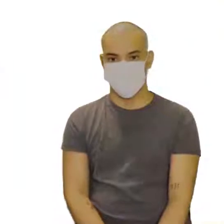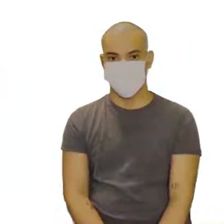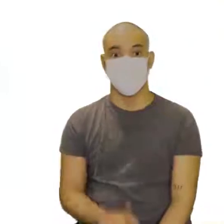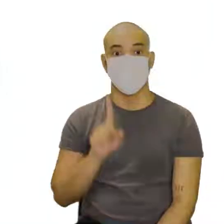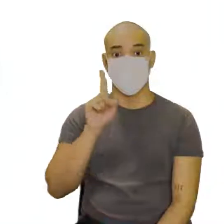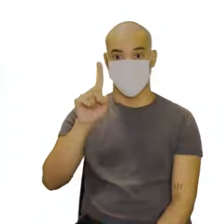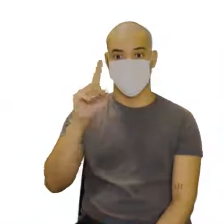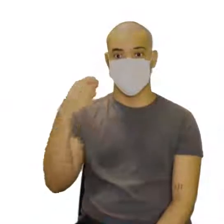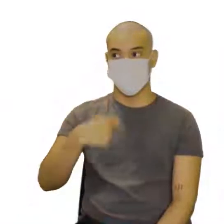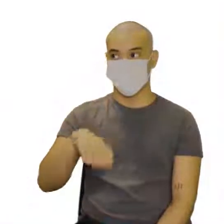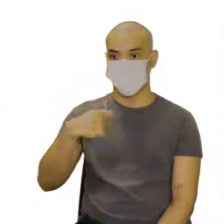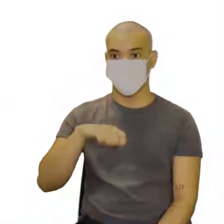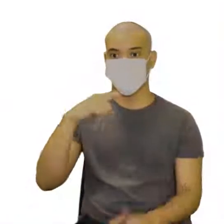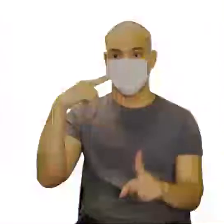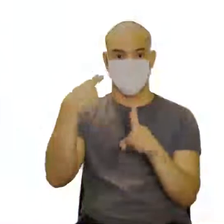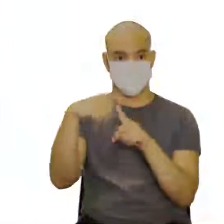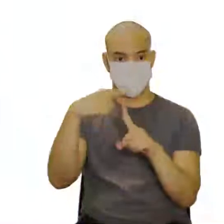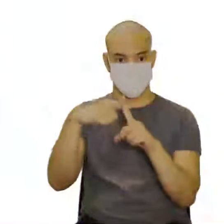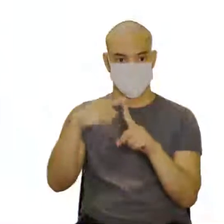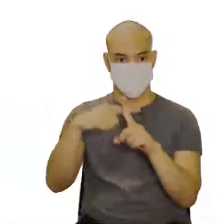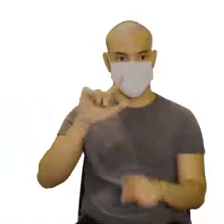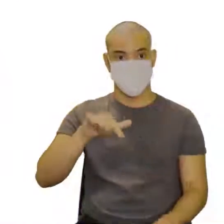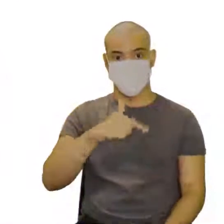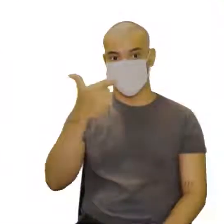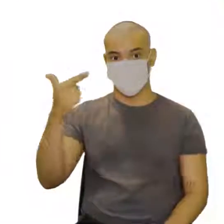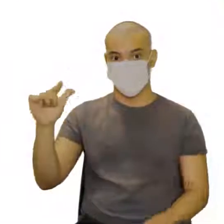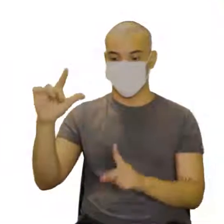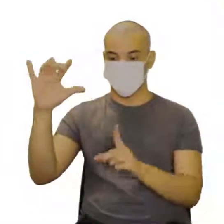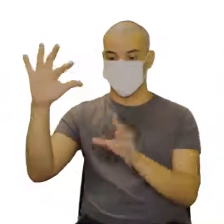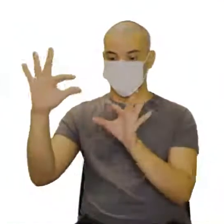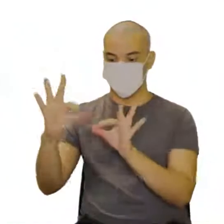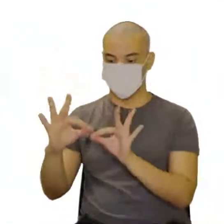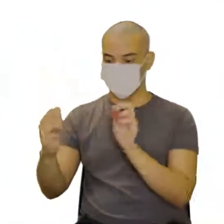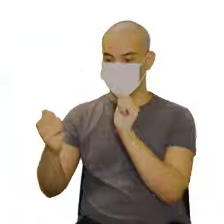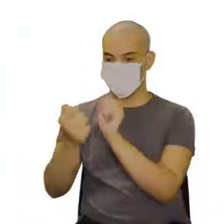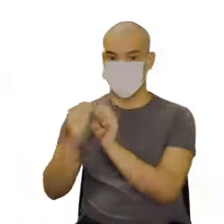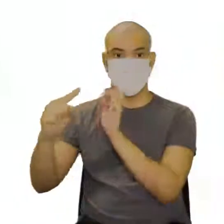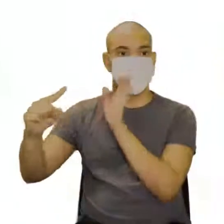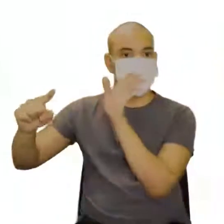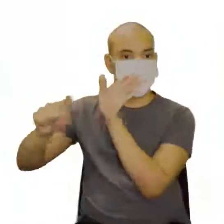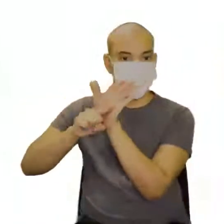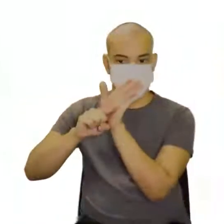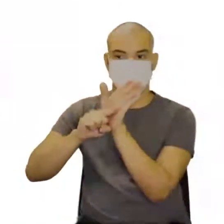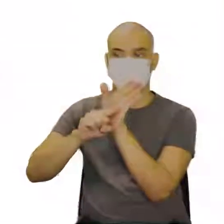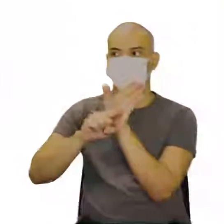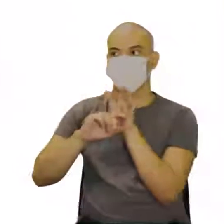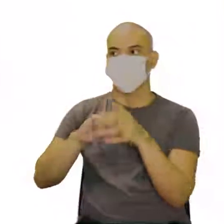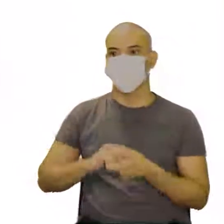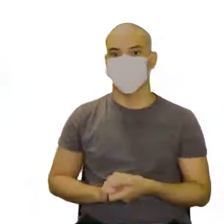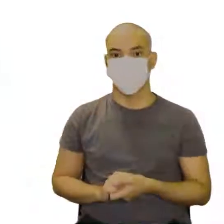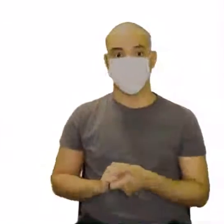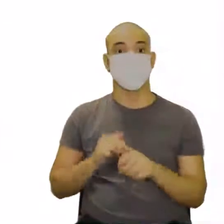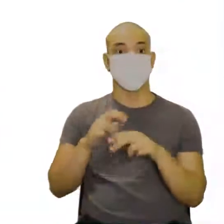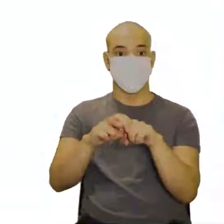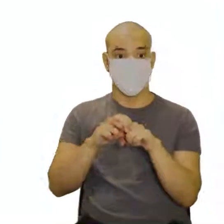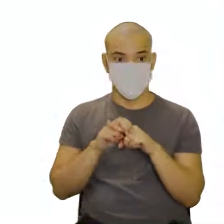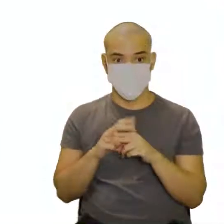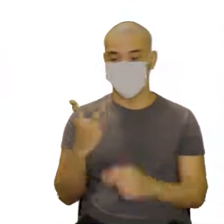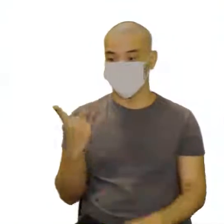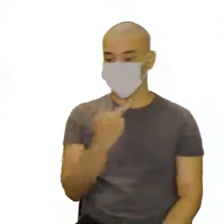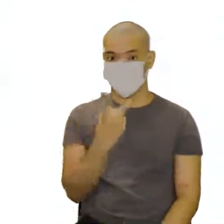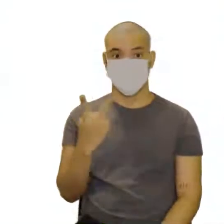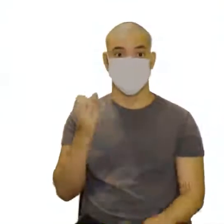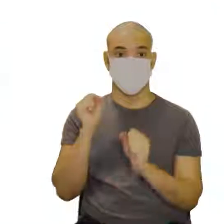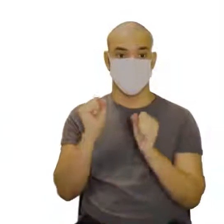positivo e a outra o terminal negativo, ok? Essas peças podem ter